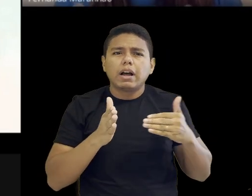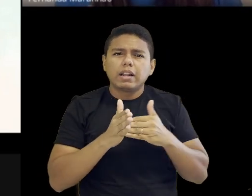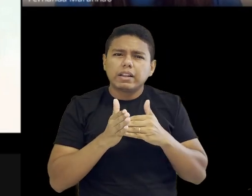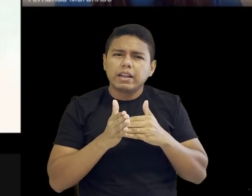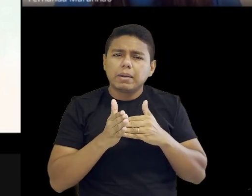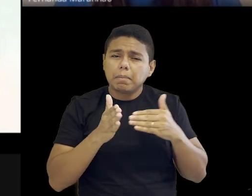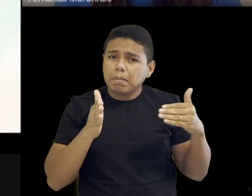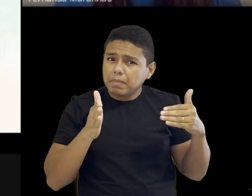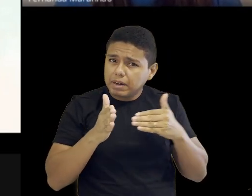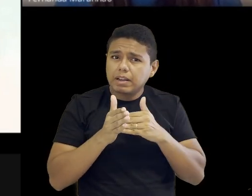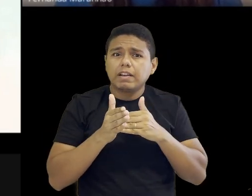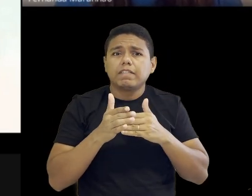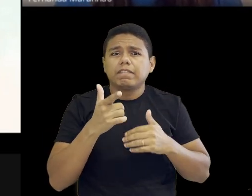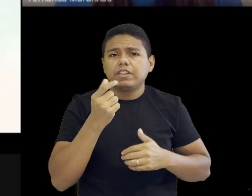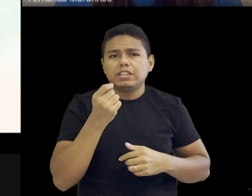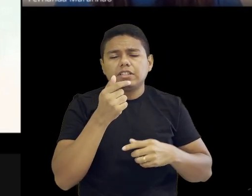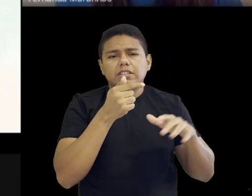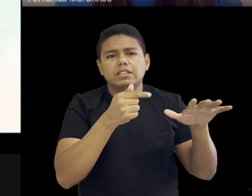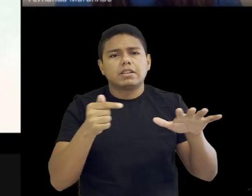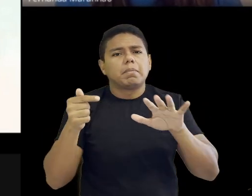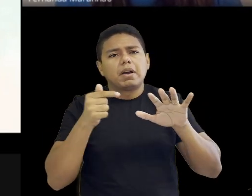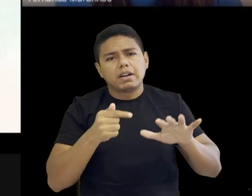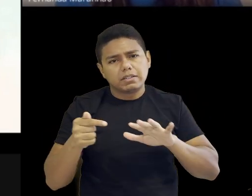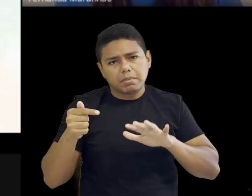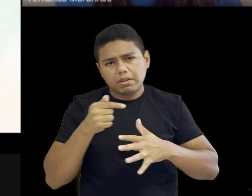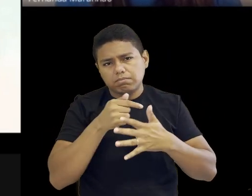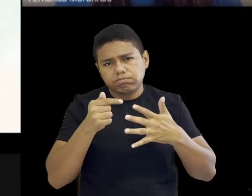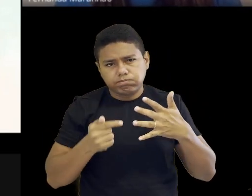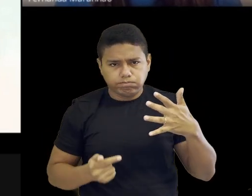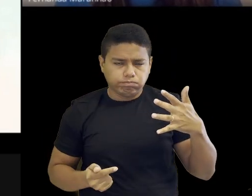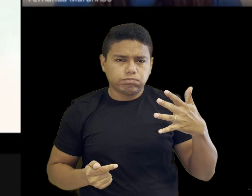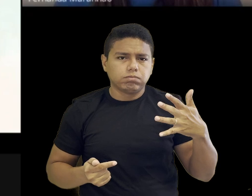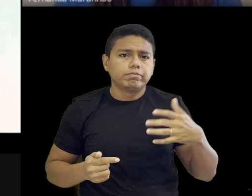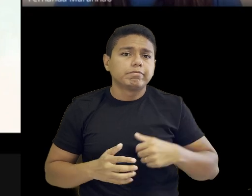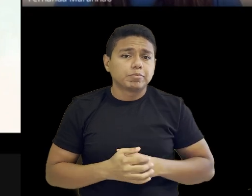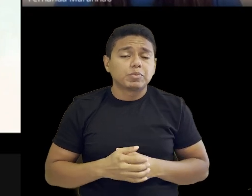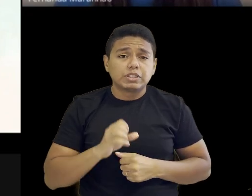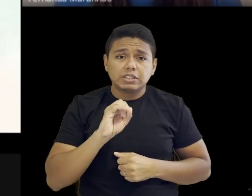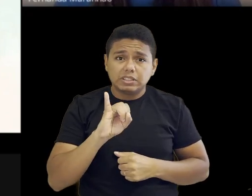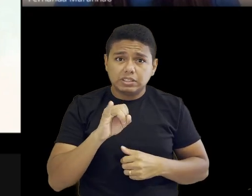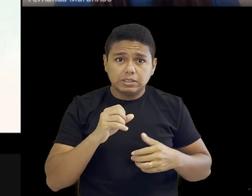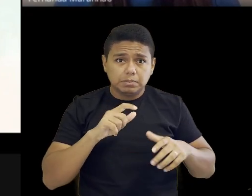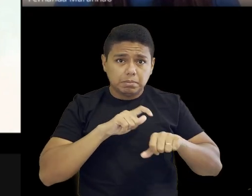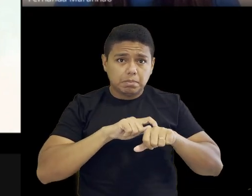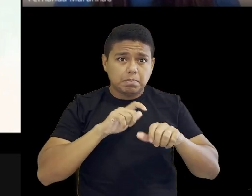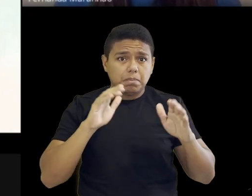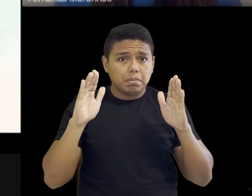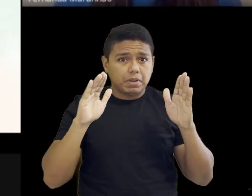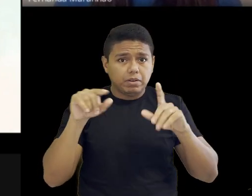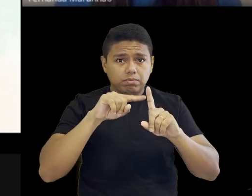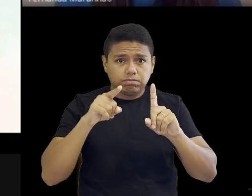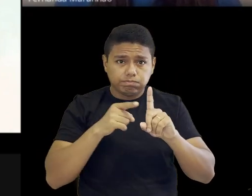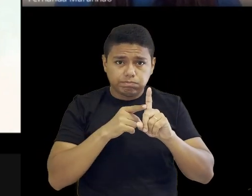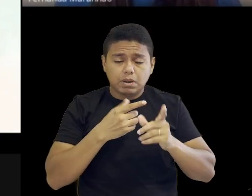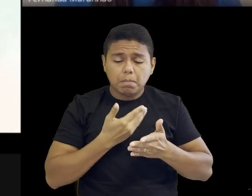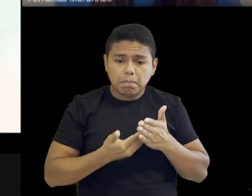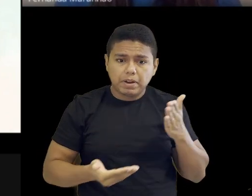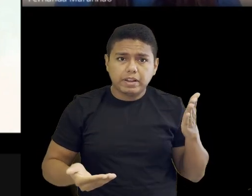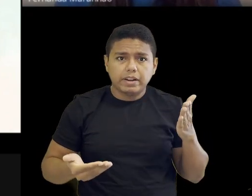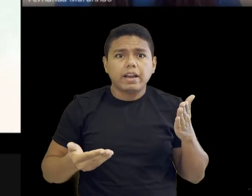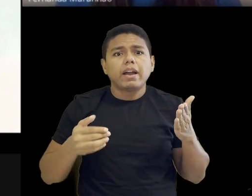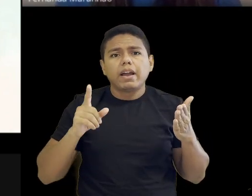pelo menos 20 semanas de idade gestacional. Então, se há uma perda dessa gestação